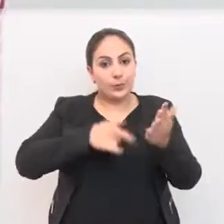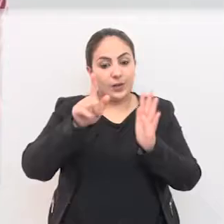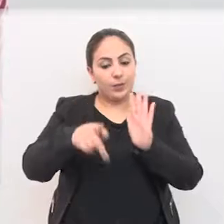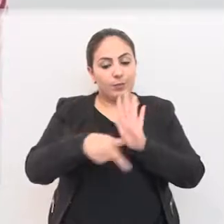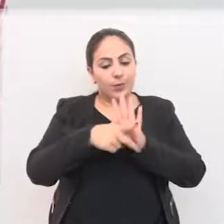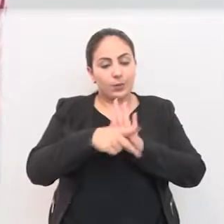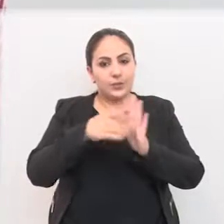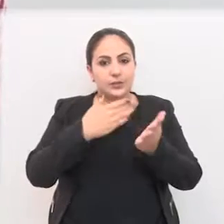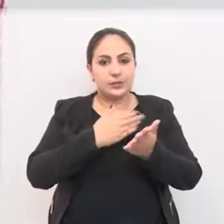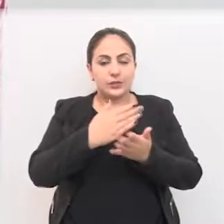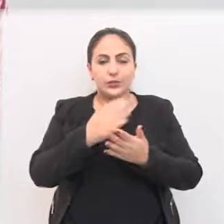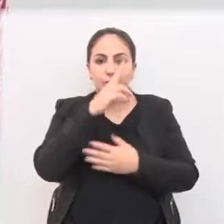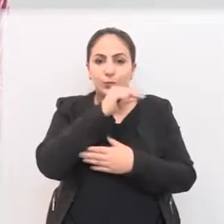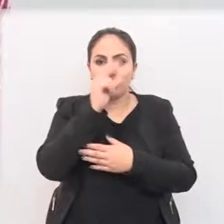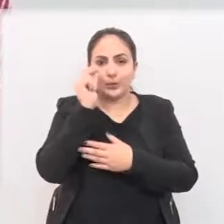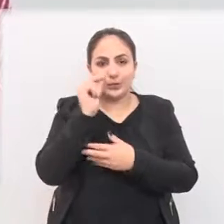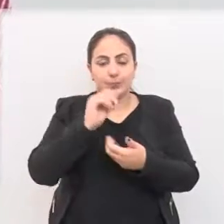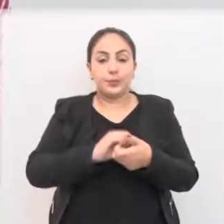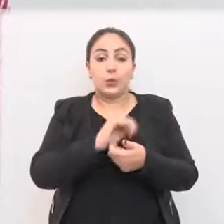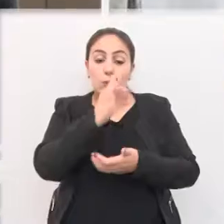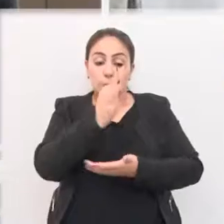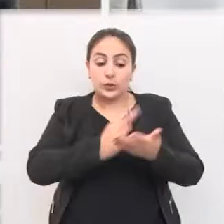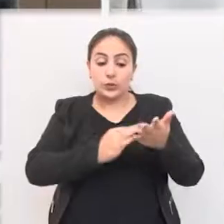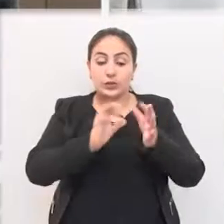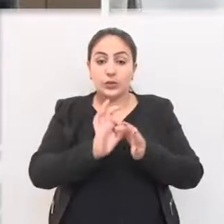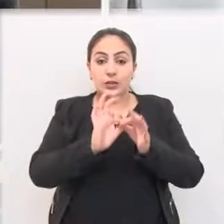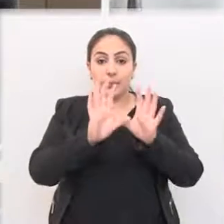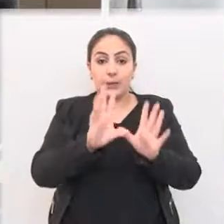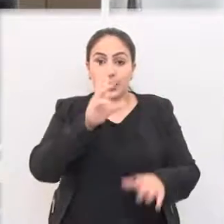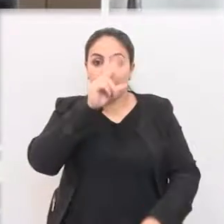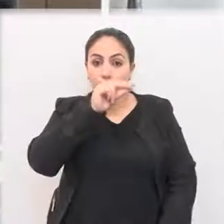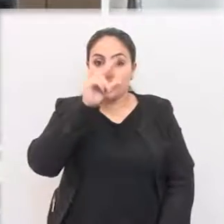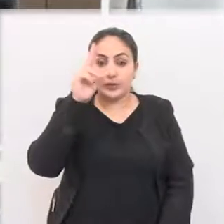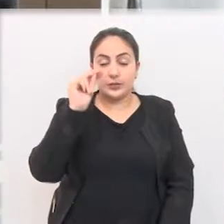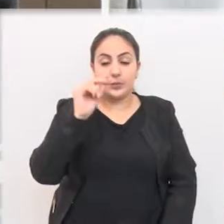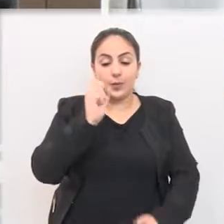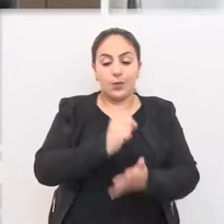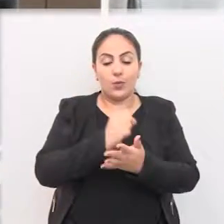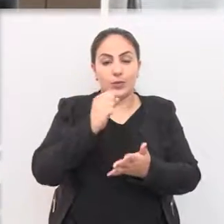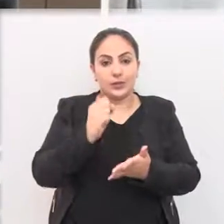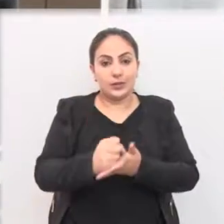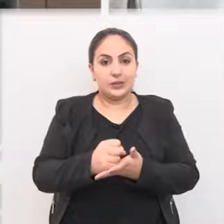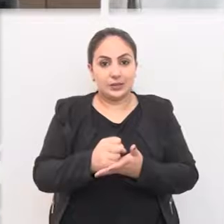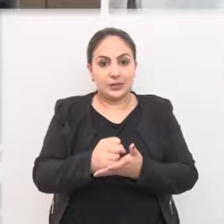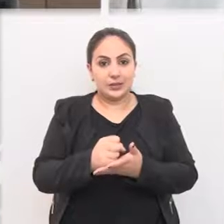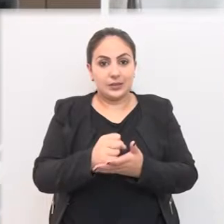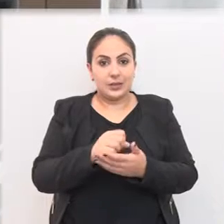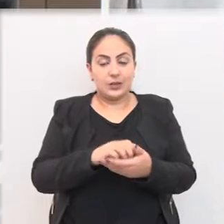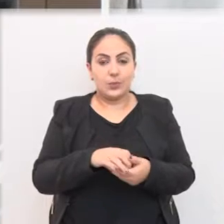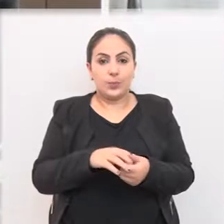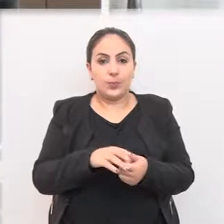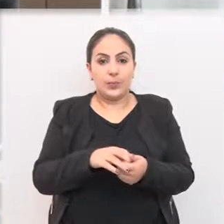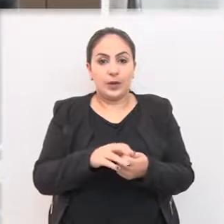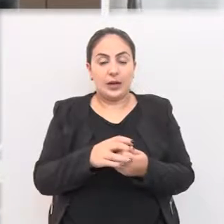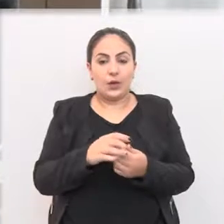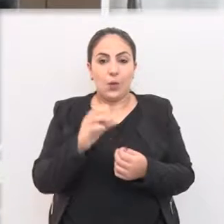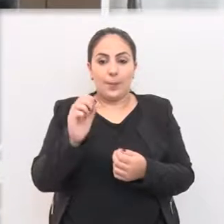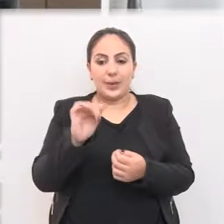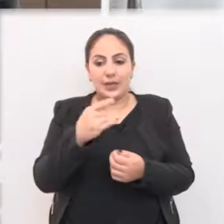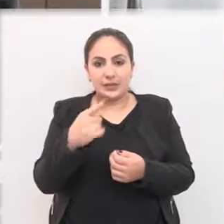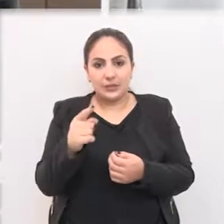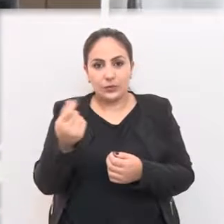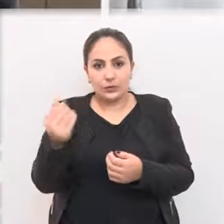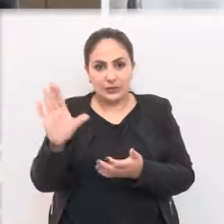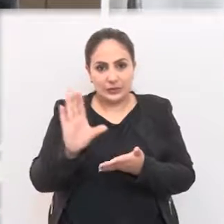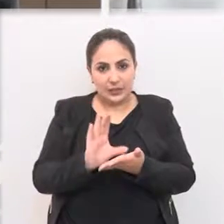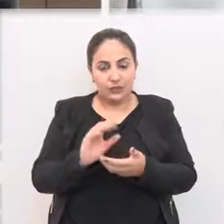de iniciativa do Poder Executivo. O texto autoriza o município a contratar uma operação de crédito. O